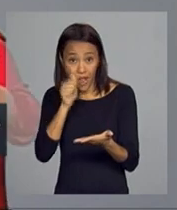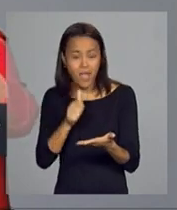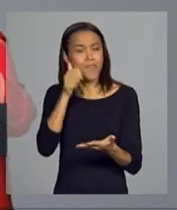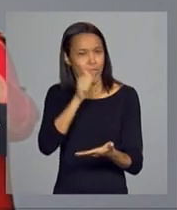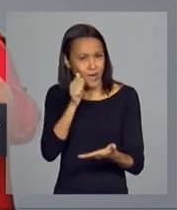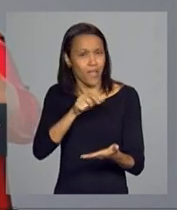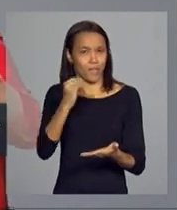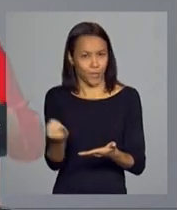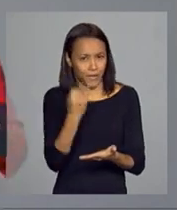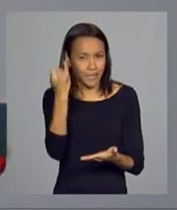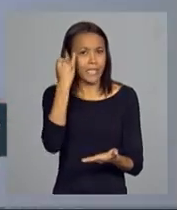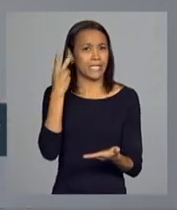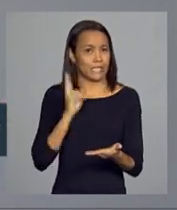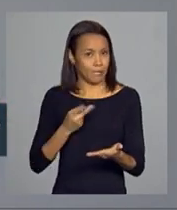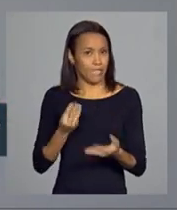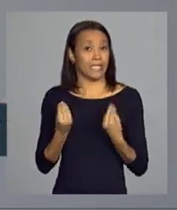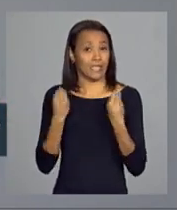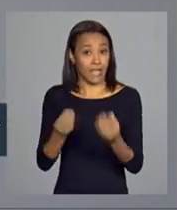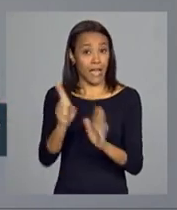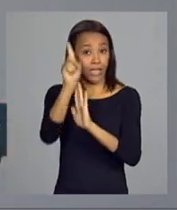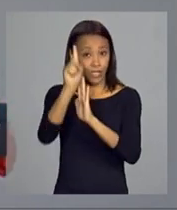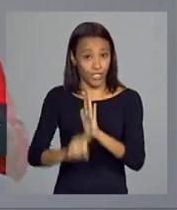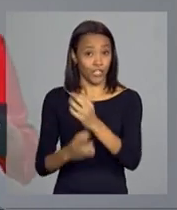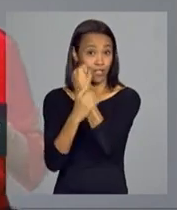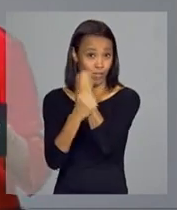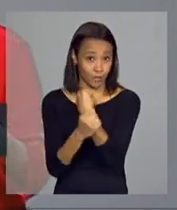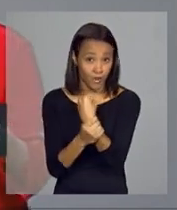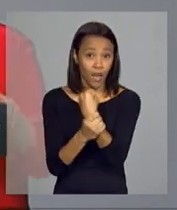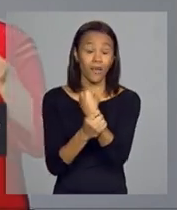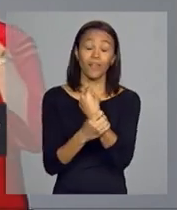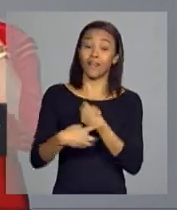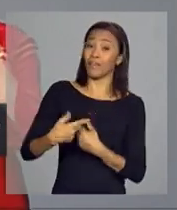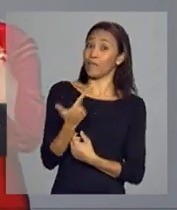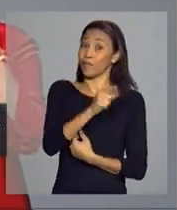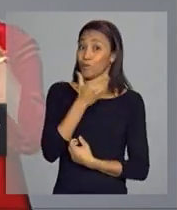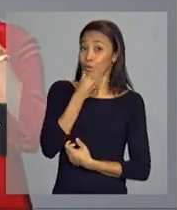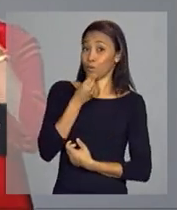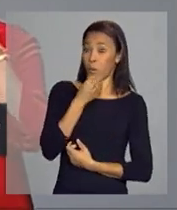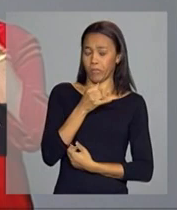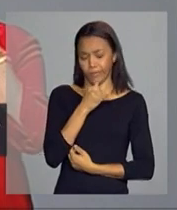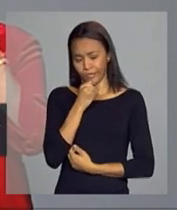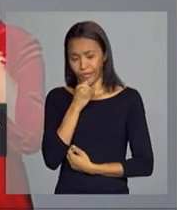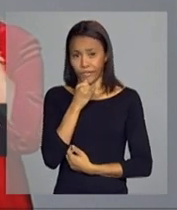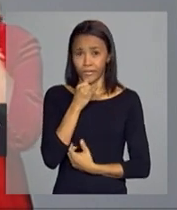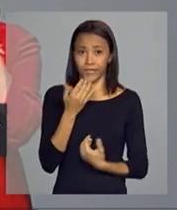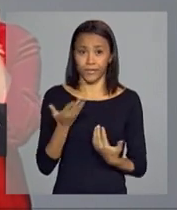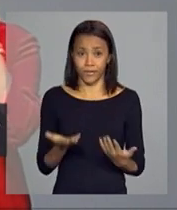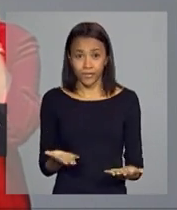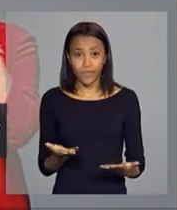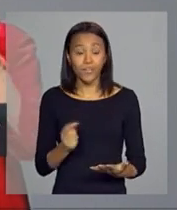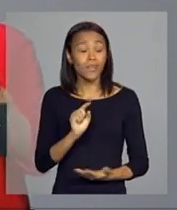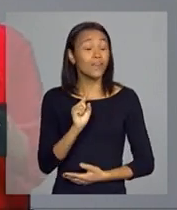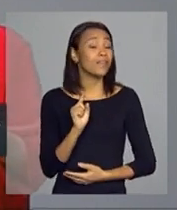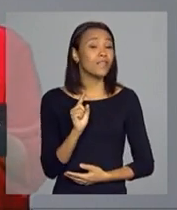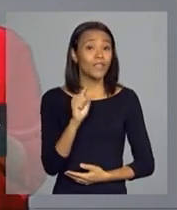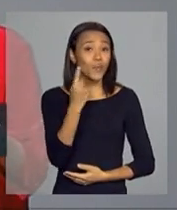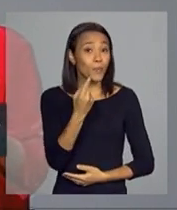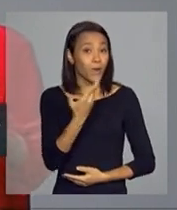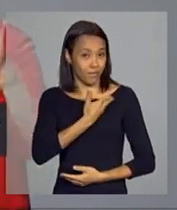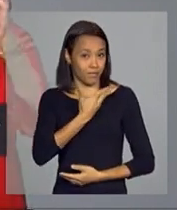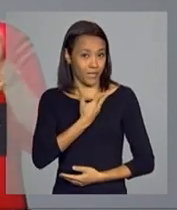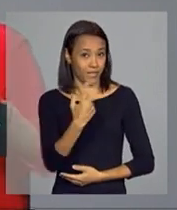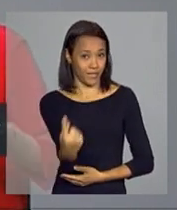muito importante, tem de ter seus direitos. E aí os homens estavam meio tristes. E uma